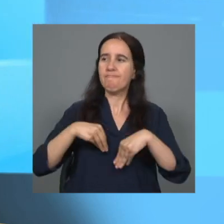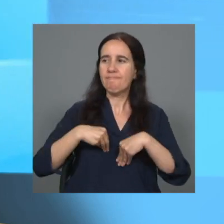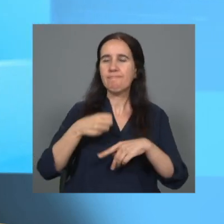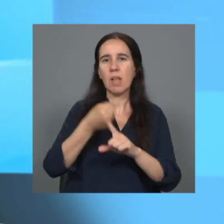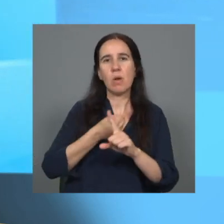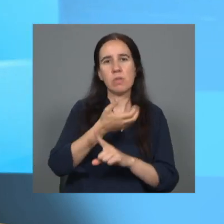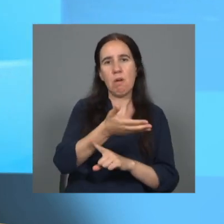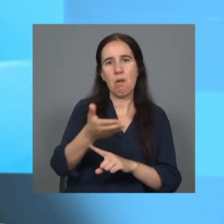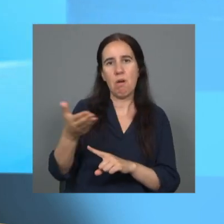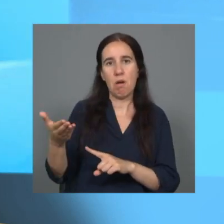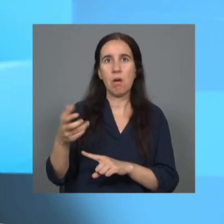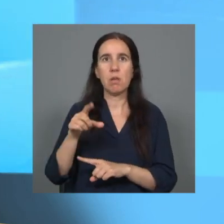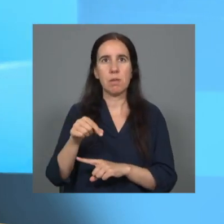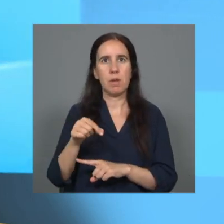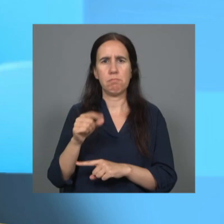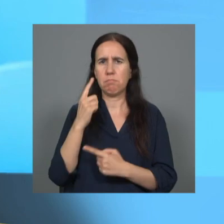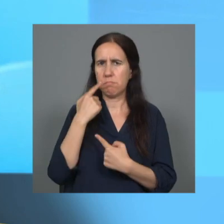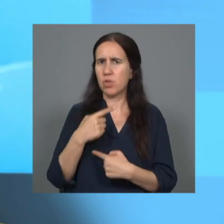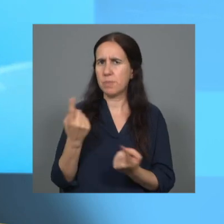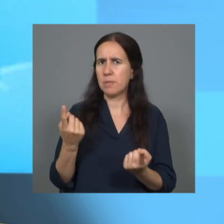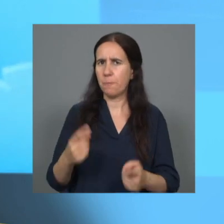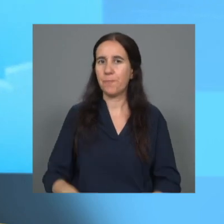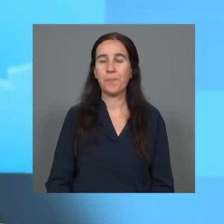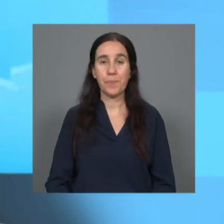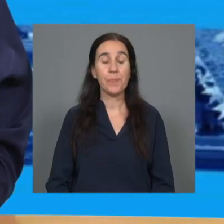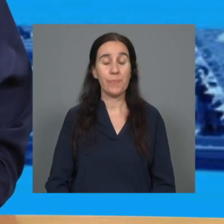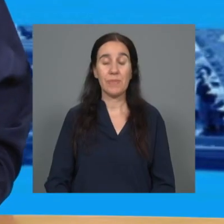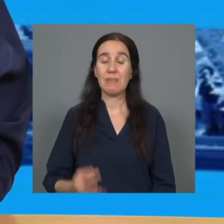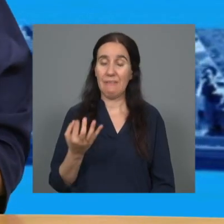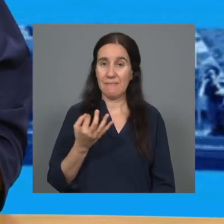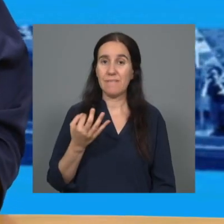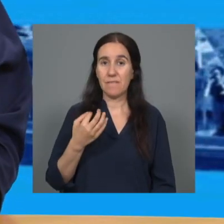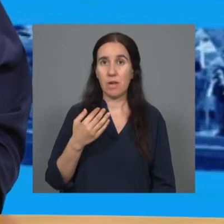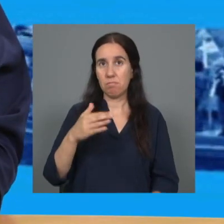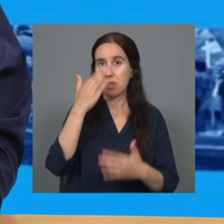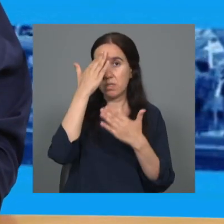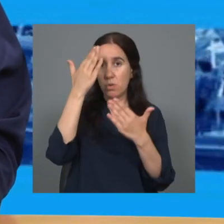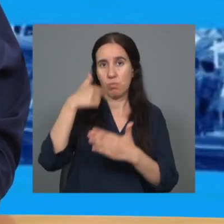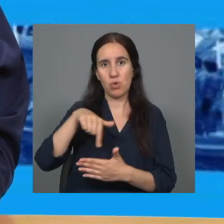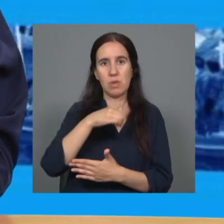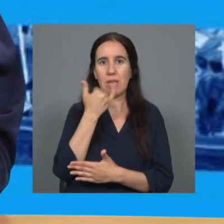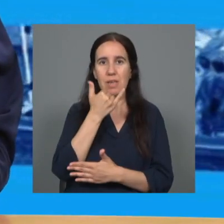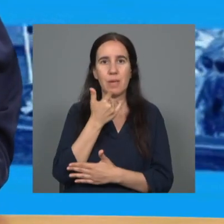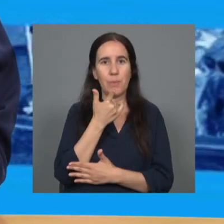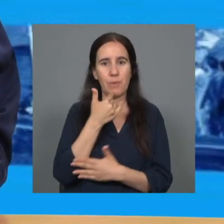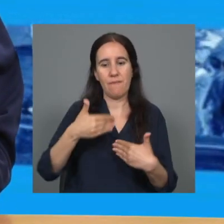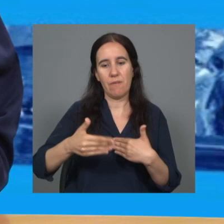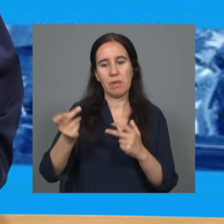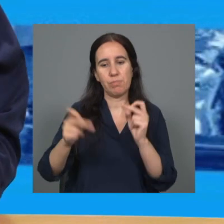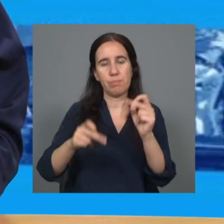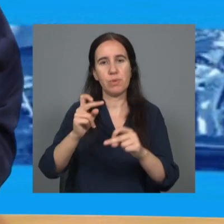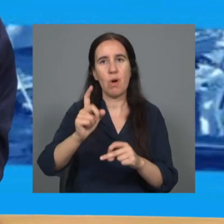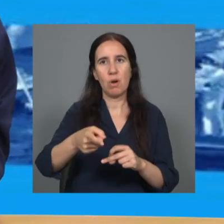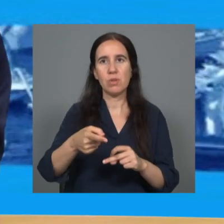causas e dar-lhes expressão. É verdade, e saudamos com muita alegria aquilo que se vai passar, o que se